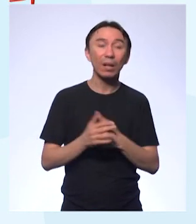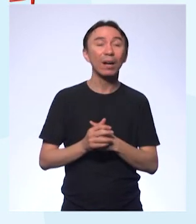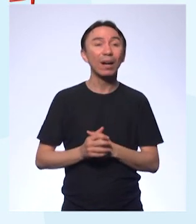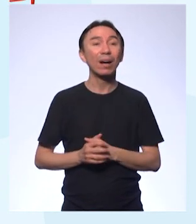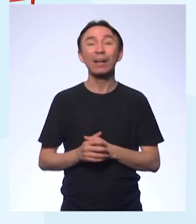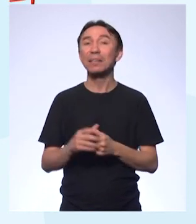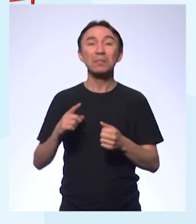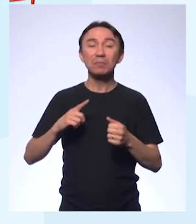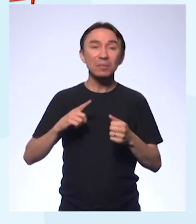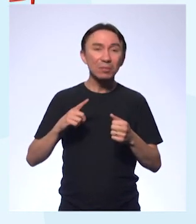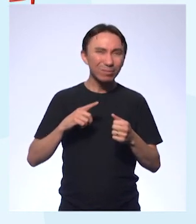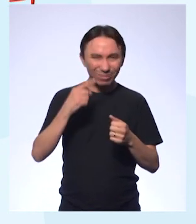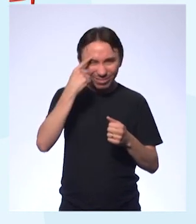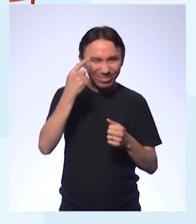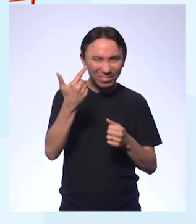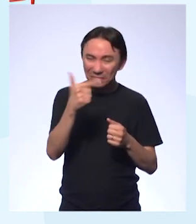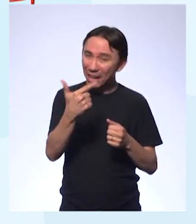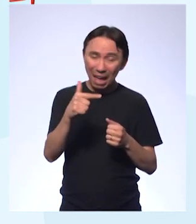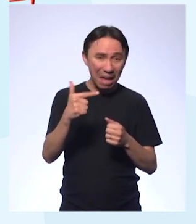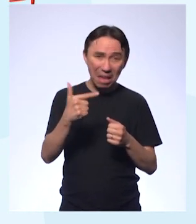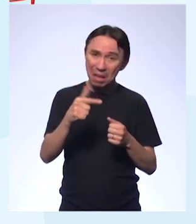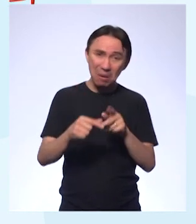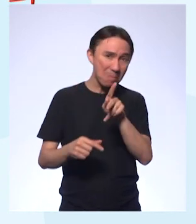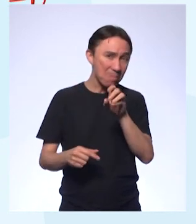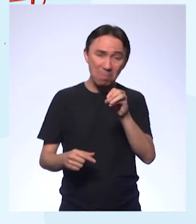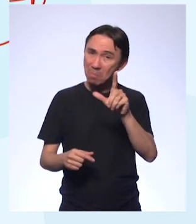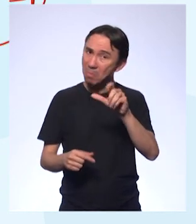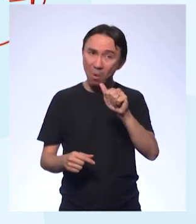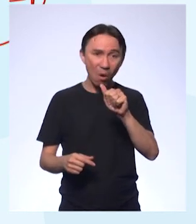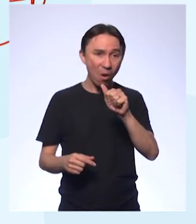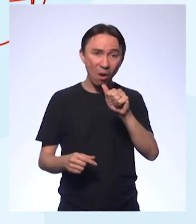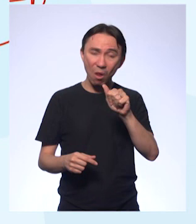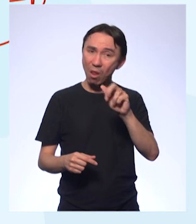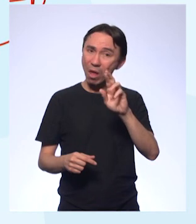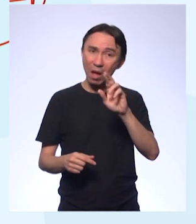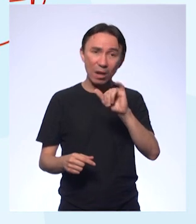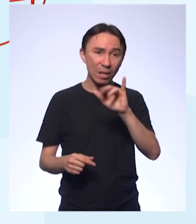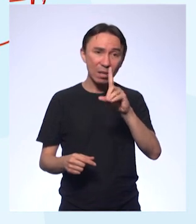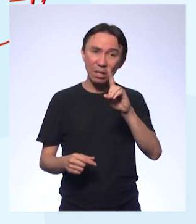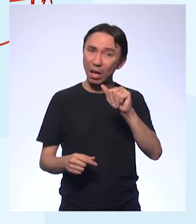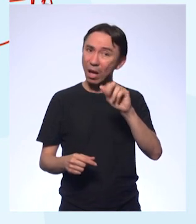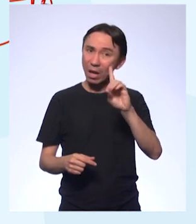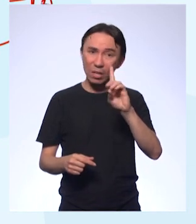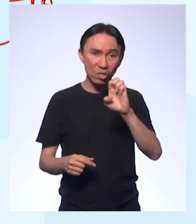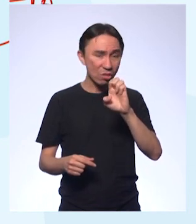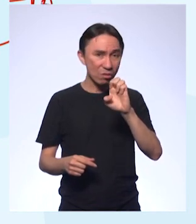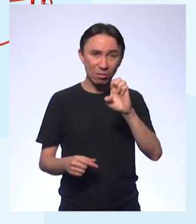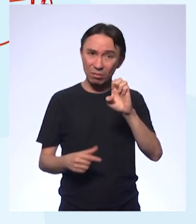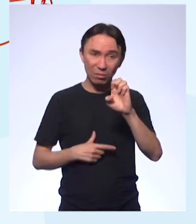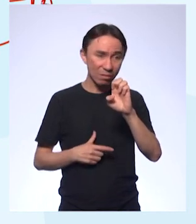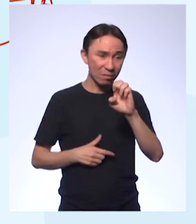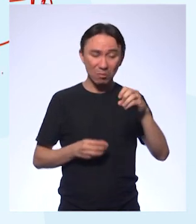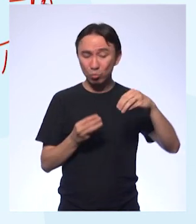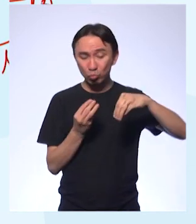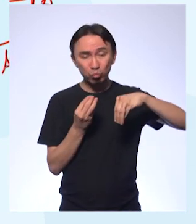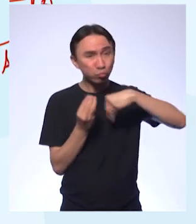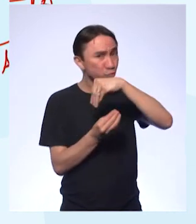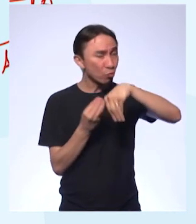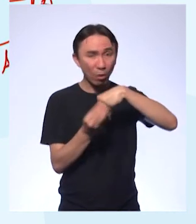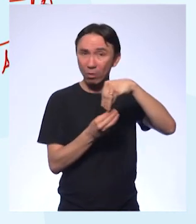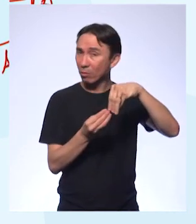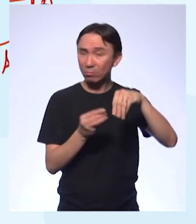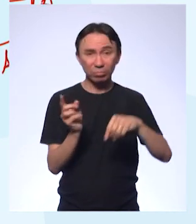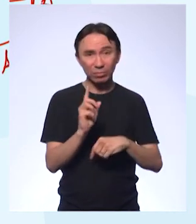tem polaridade, lembram disso, pessoal? Então, logo, eles não vão se misturar, porque eles não são